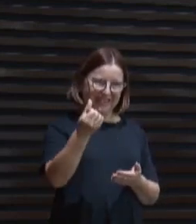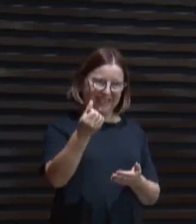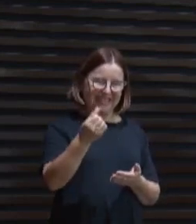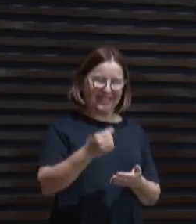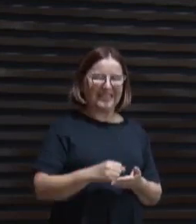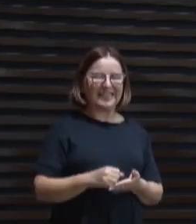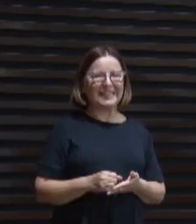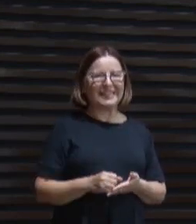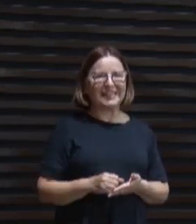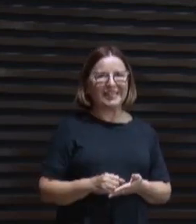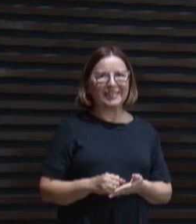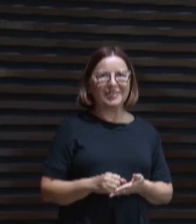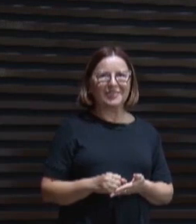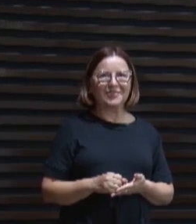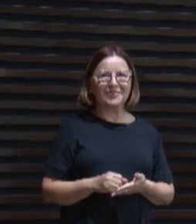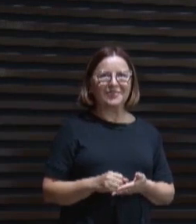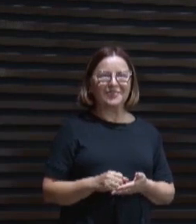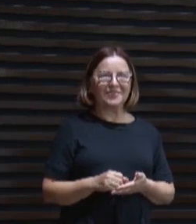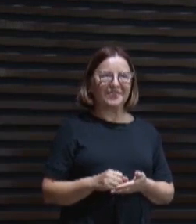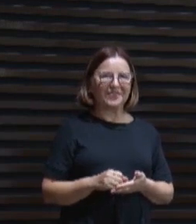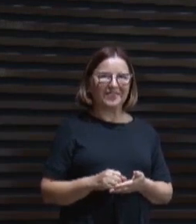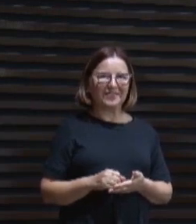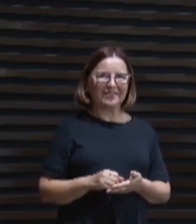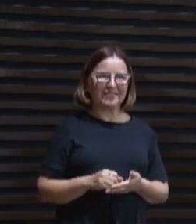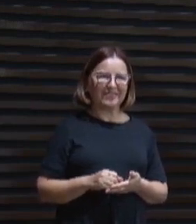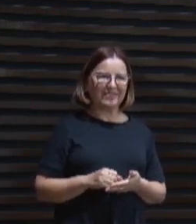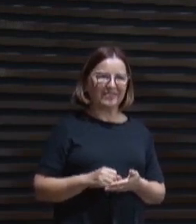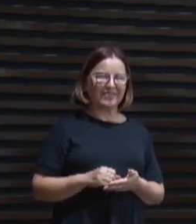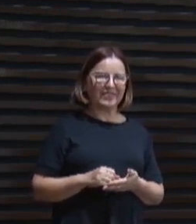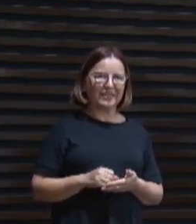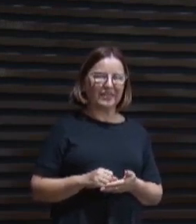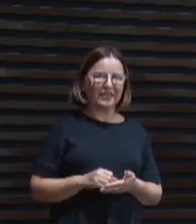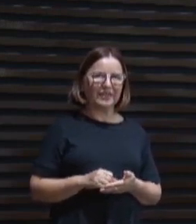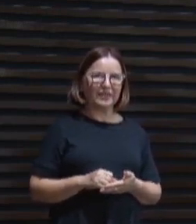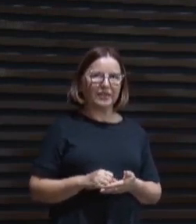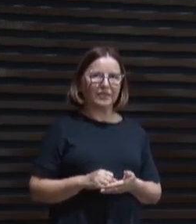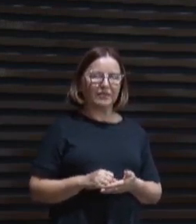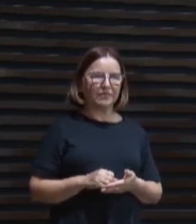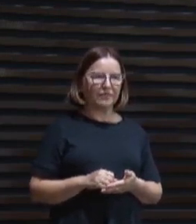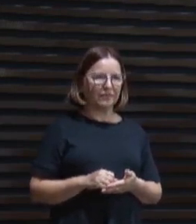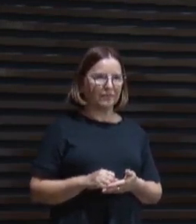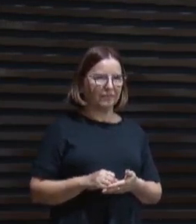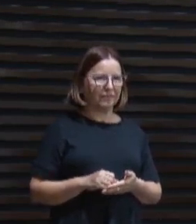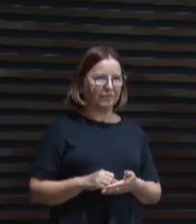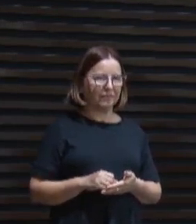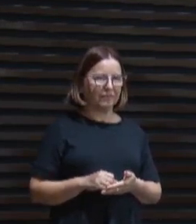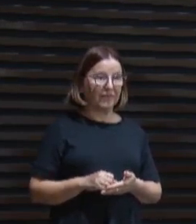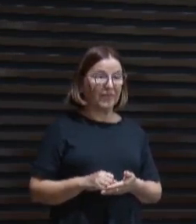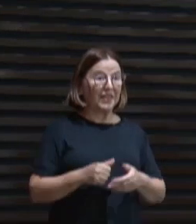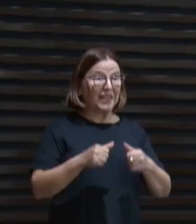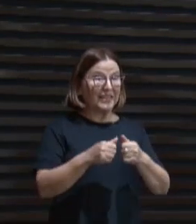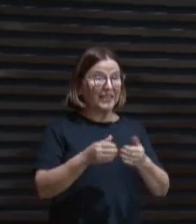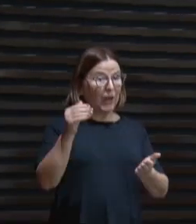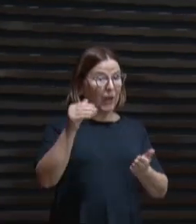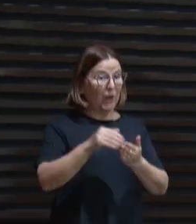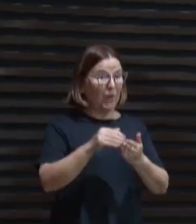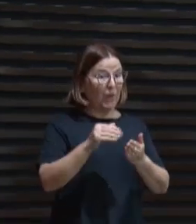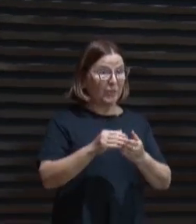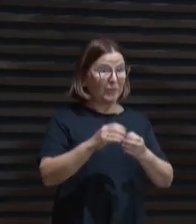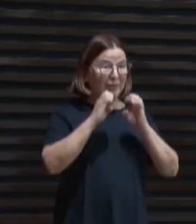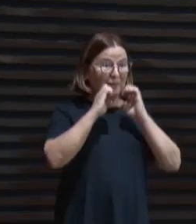isso muitas vezes, mas de vez em quando tem que voltar. Esse é o último evangelho a